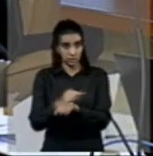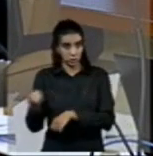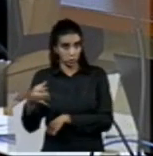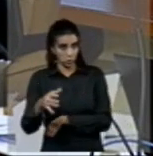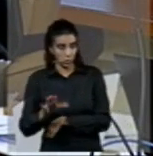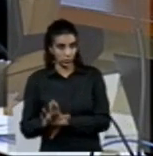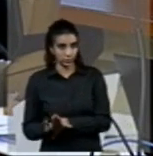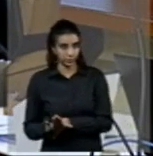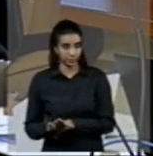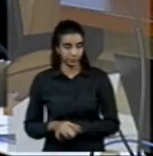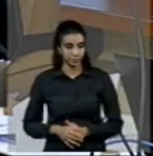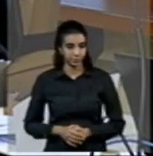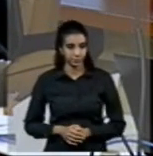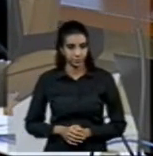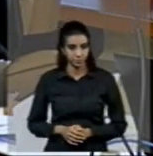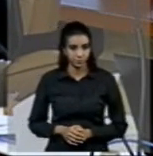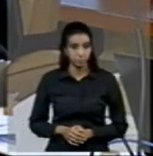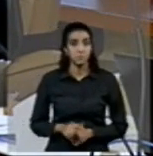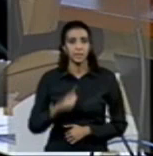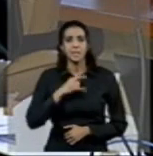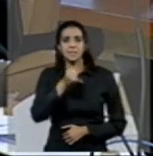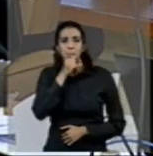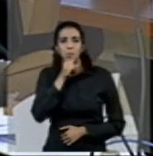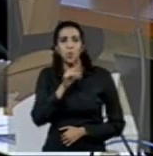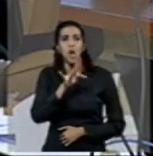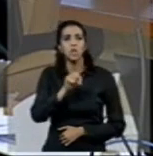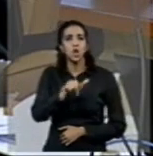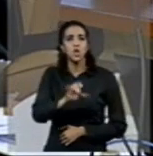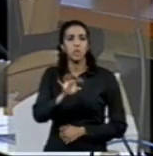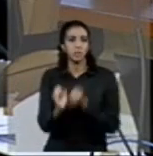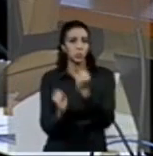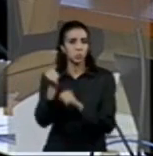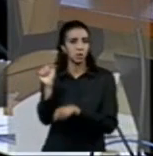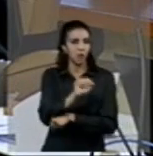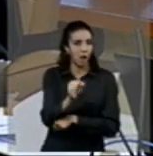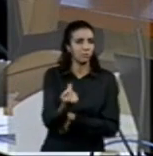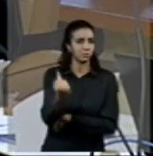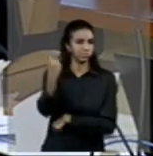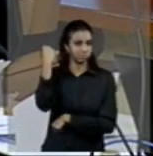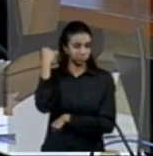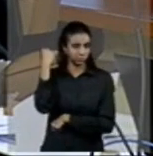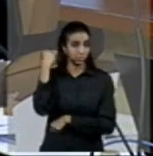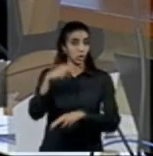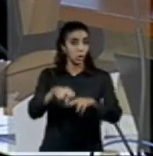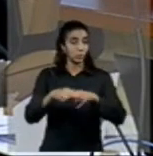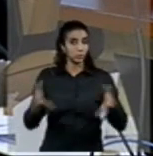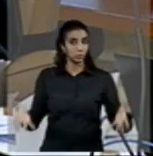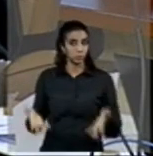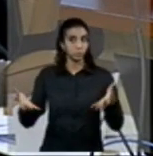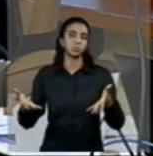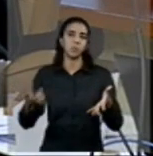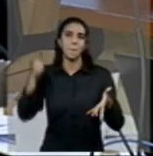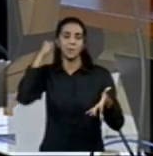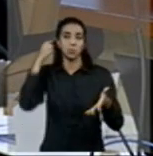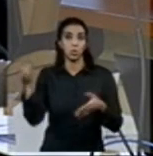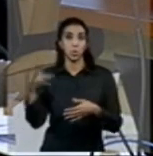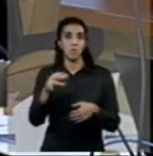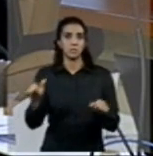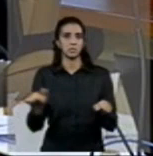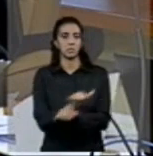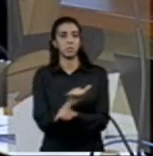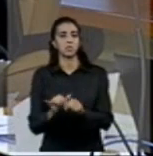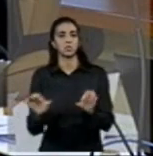aqui já foi referido, modelo toyotista de produção, o que fez prevalecer uma nova estruturação das